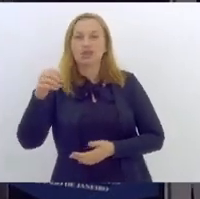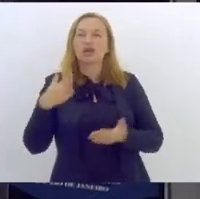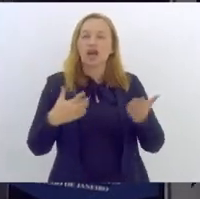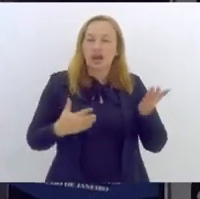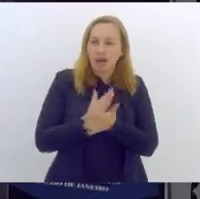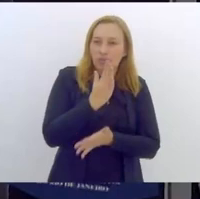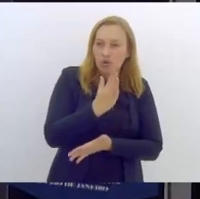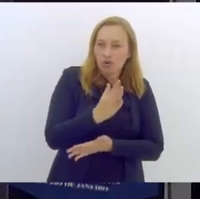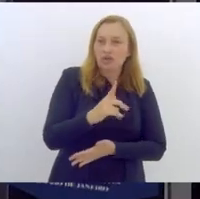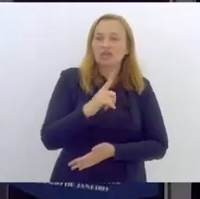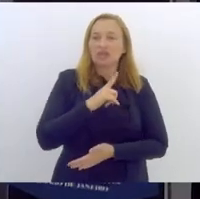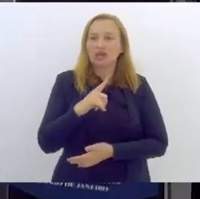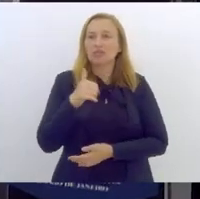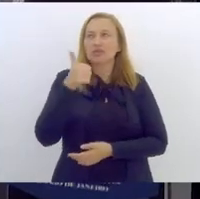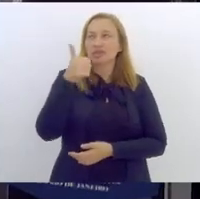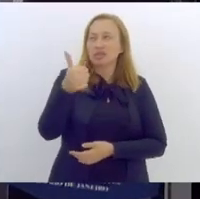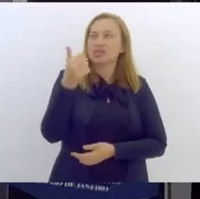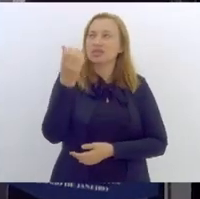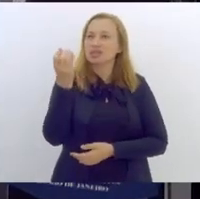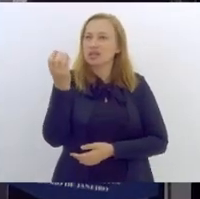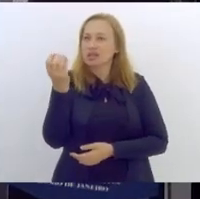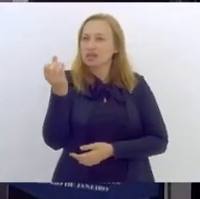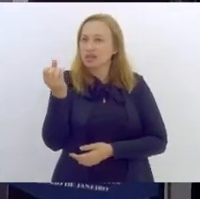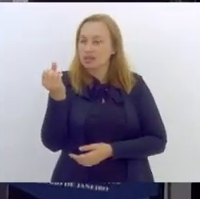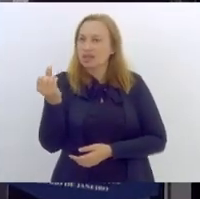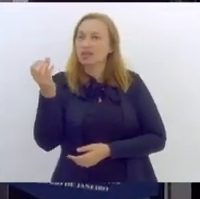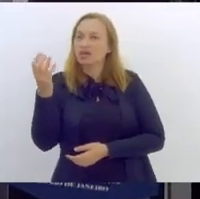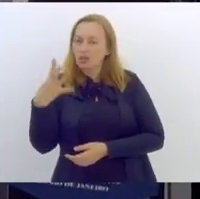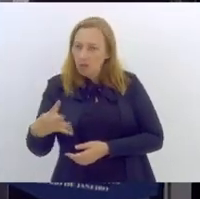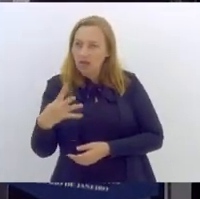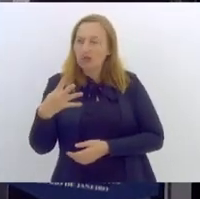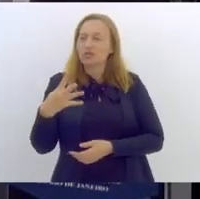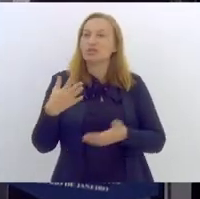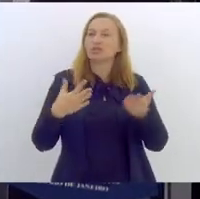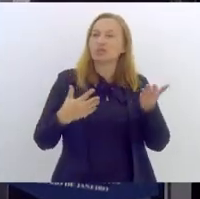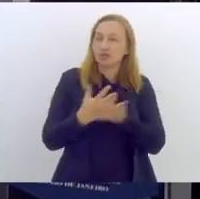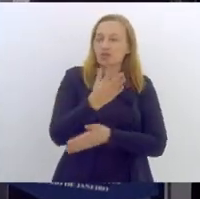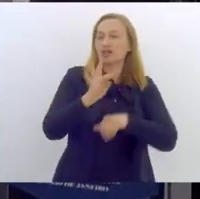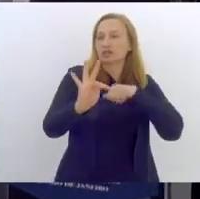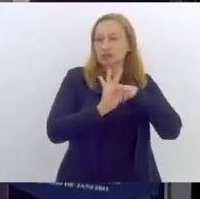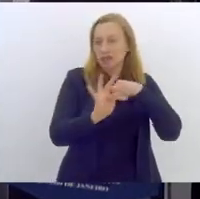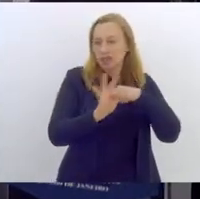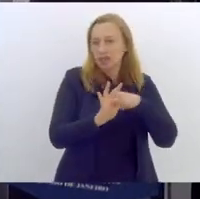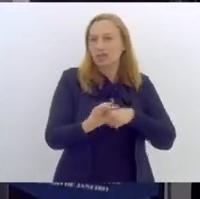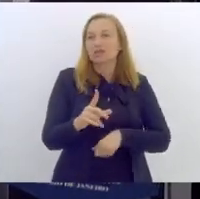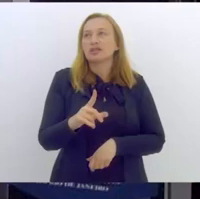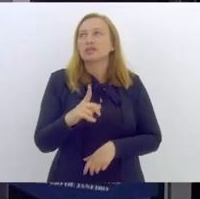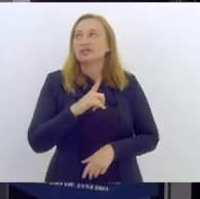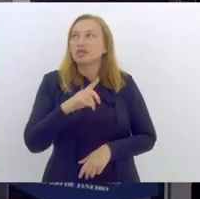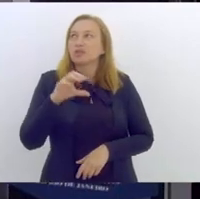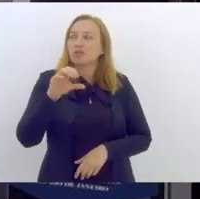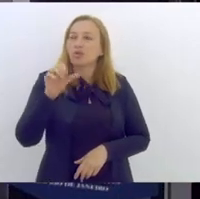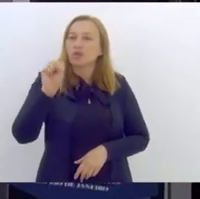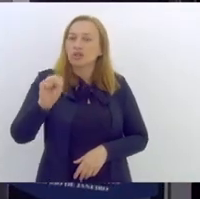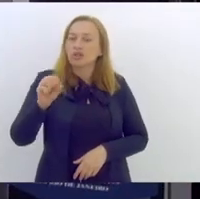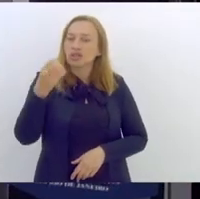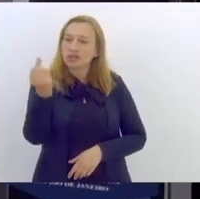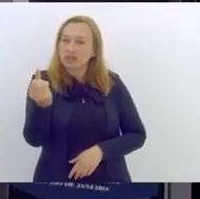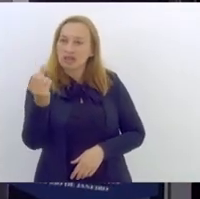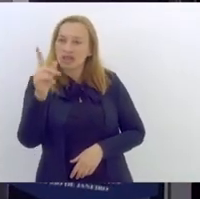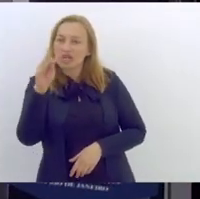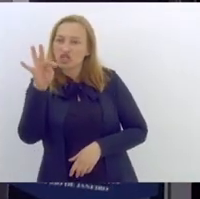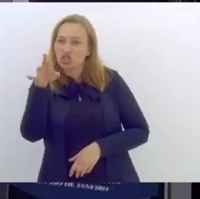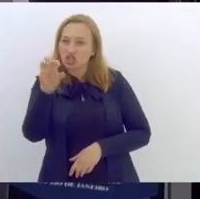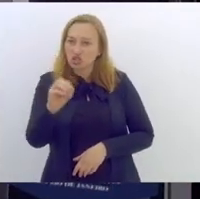concurso e temos 164 técnicos aprovado de todas as fases do concurso temos 86 períodos registros